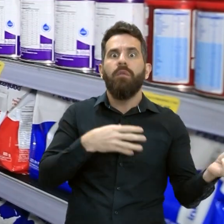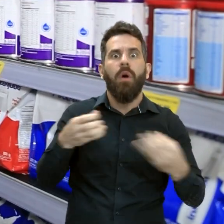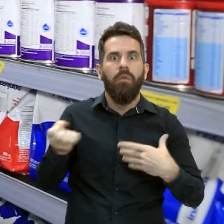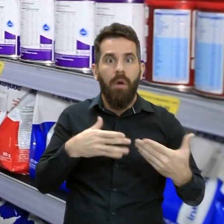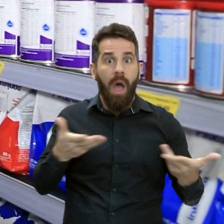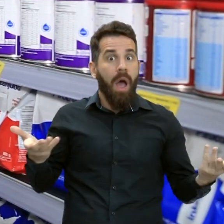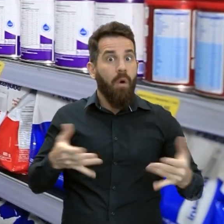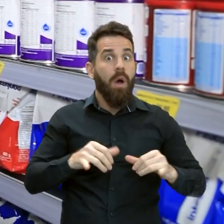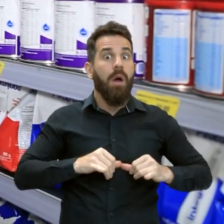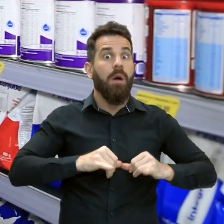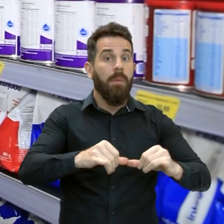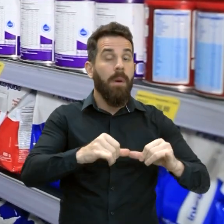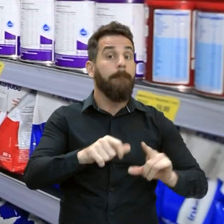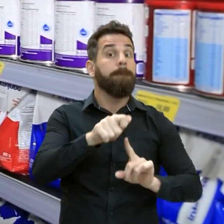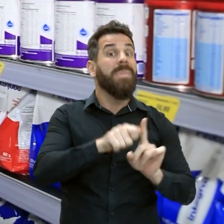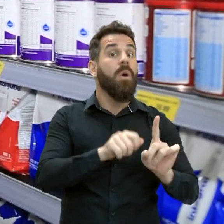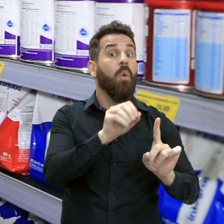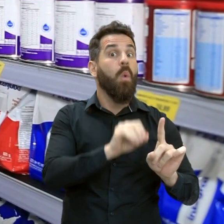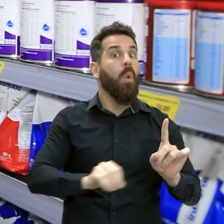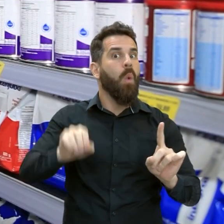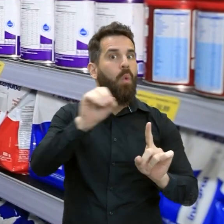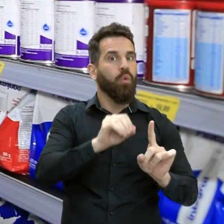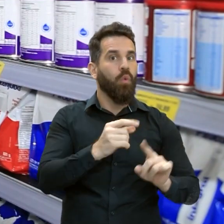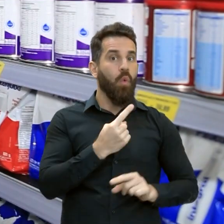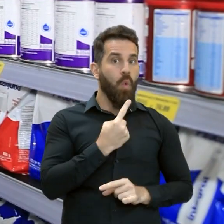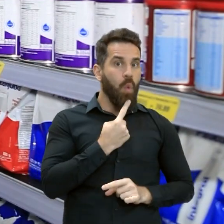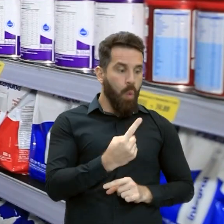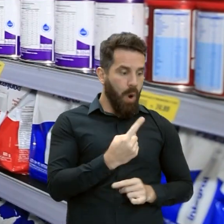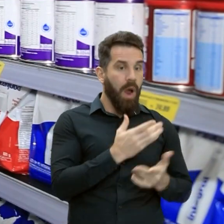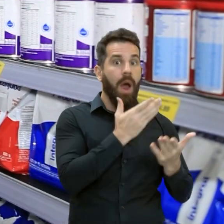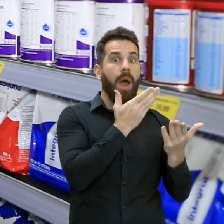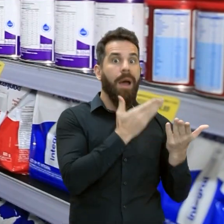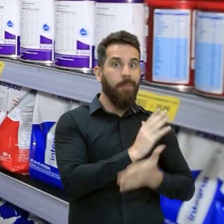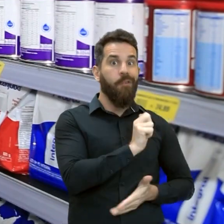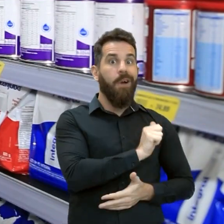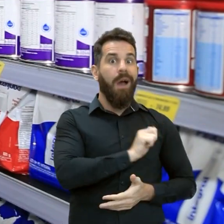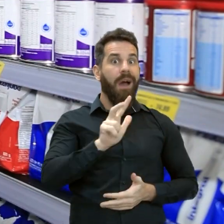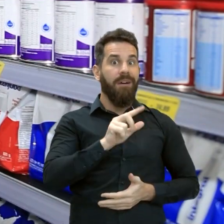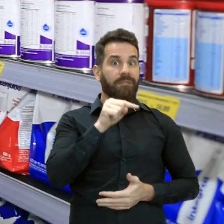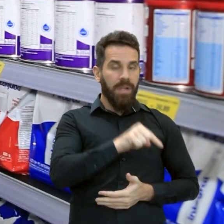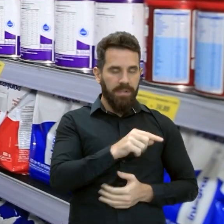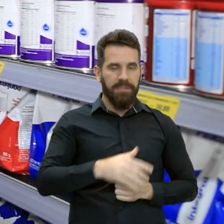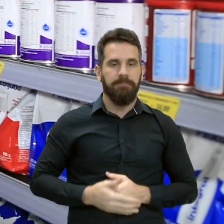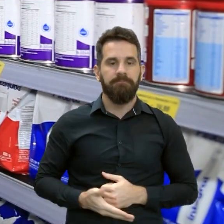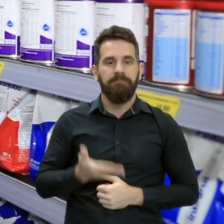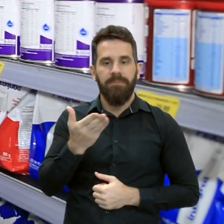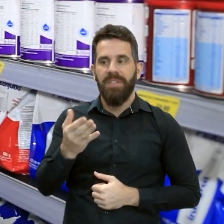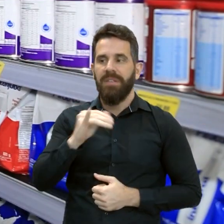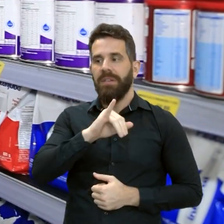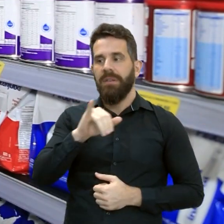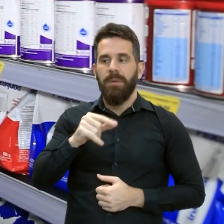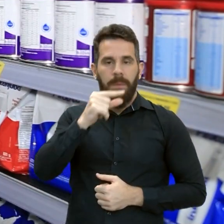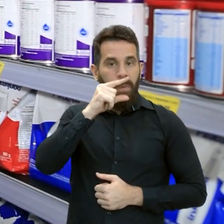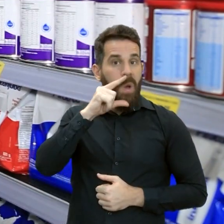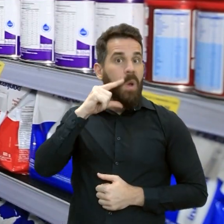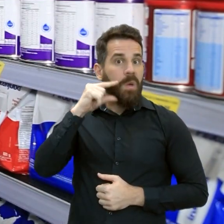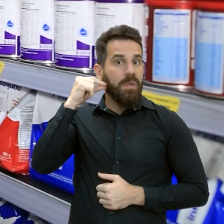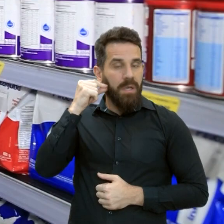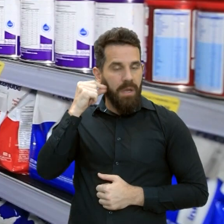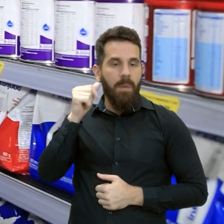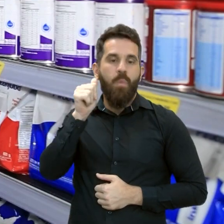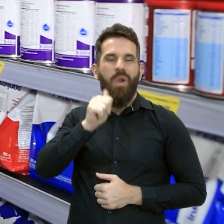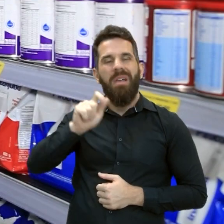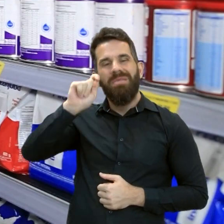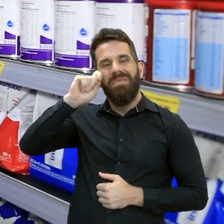agora no mês de outubro, um ano depois da aprovação da Anvisa. Eu sou Janaína de Oliveira, uma mulher negra de pele clara,